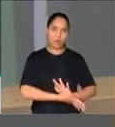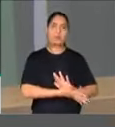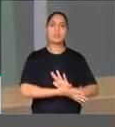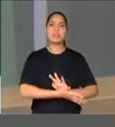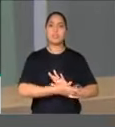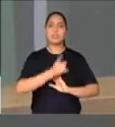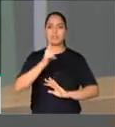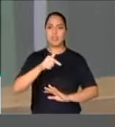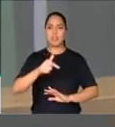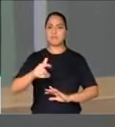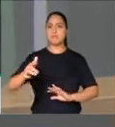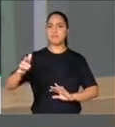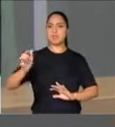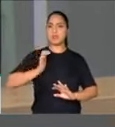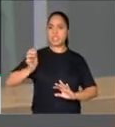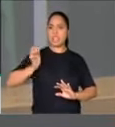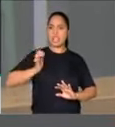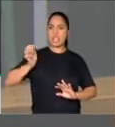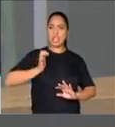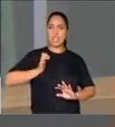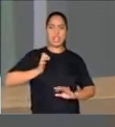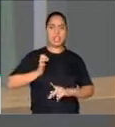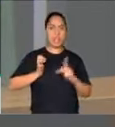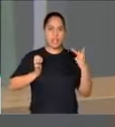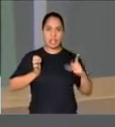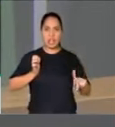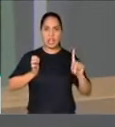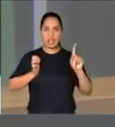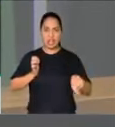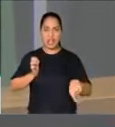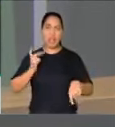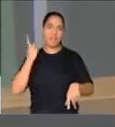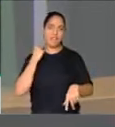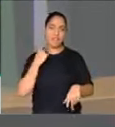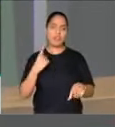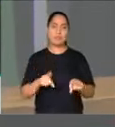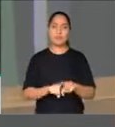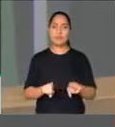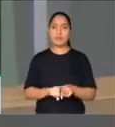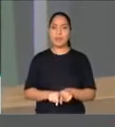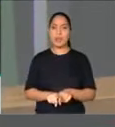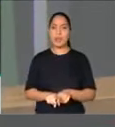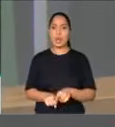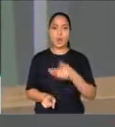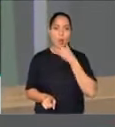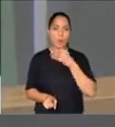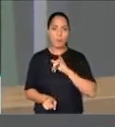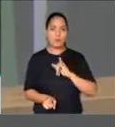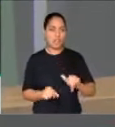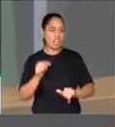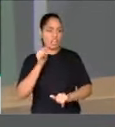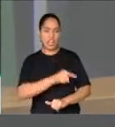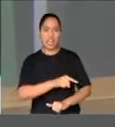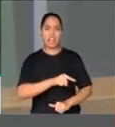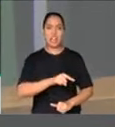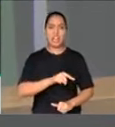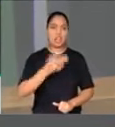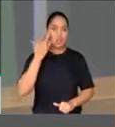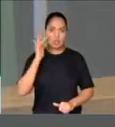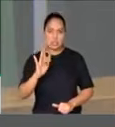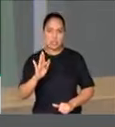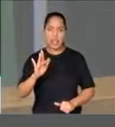sociedade elitista e burguesa. Ele, que é um homem que chamavam de analfabeto político,